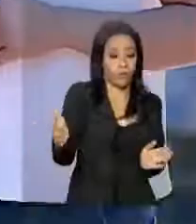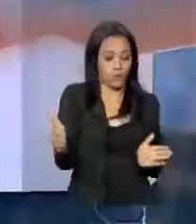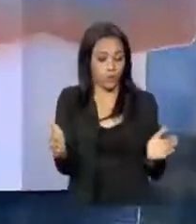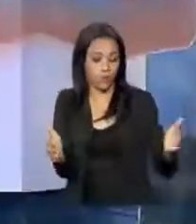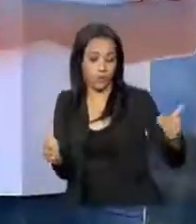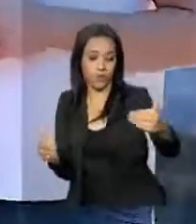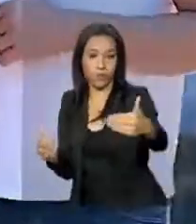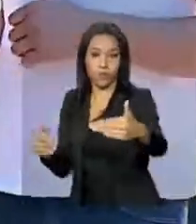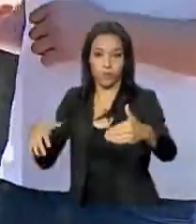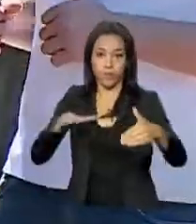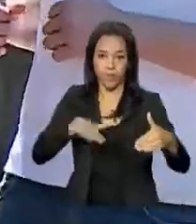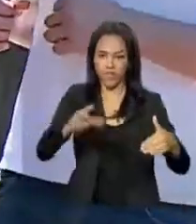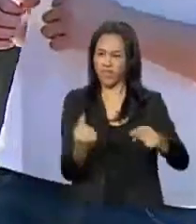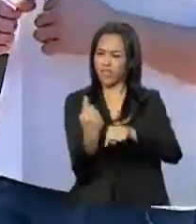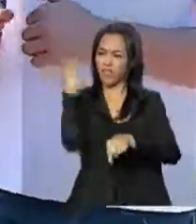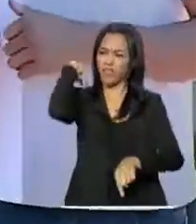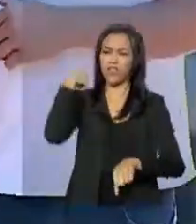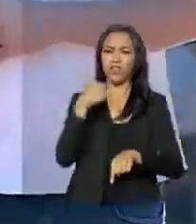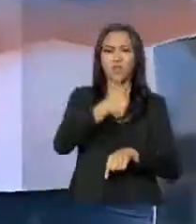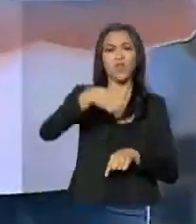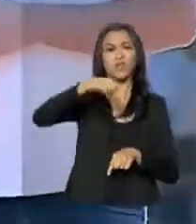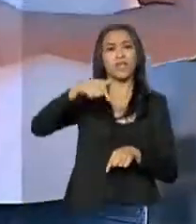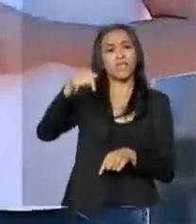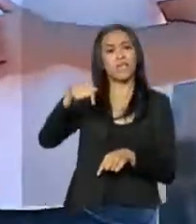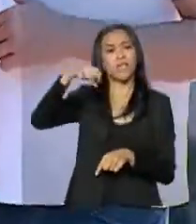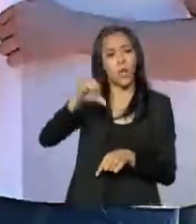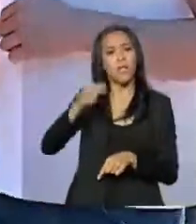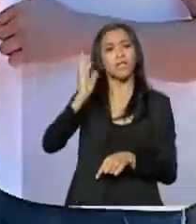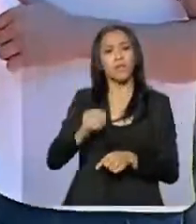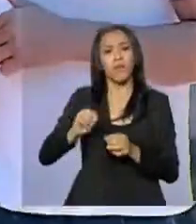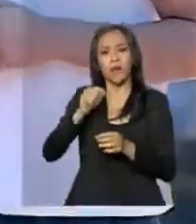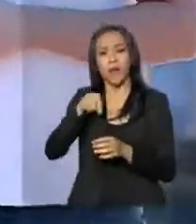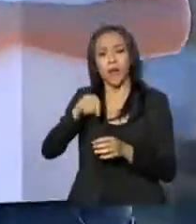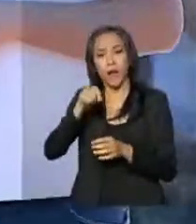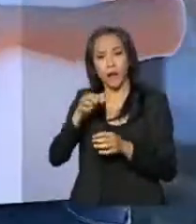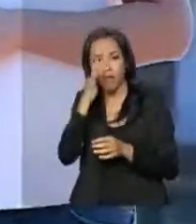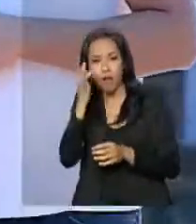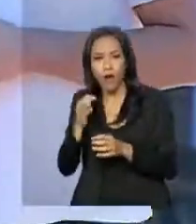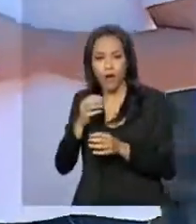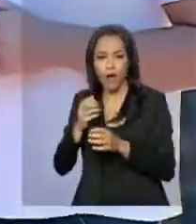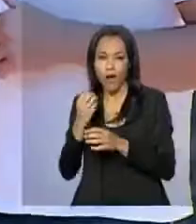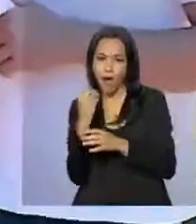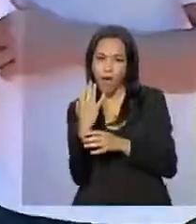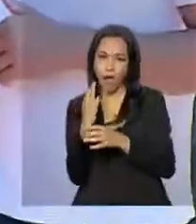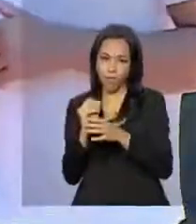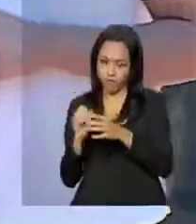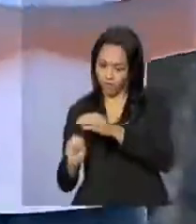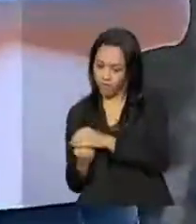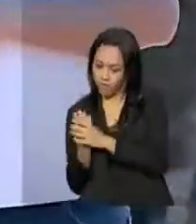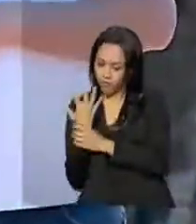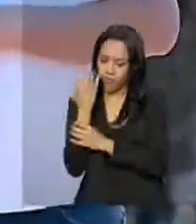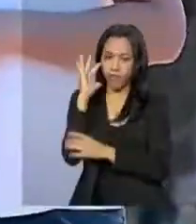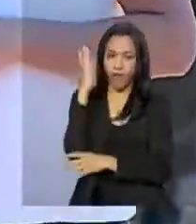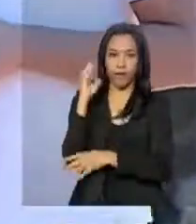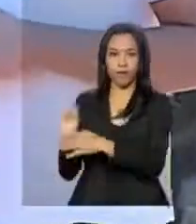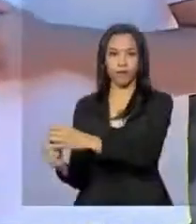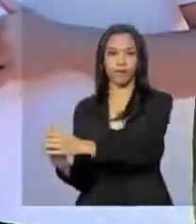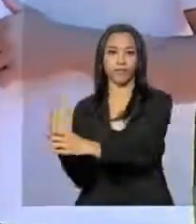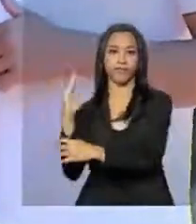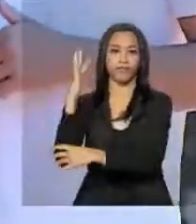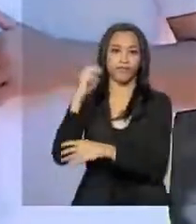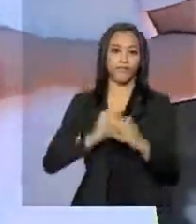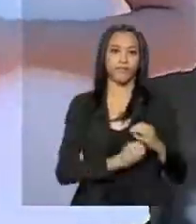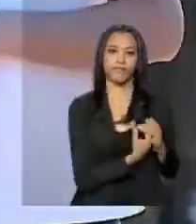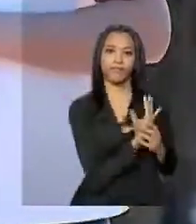Essa área, desde 79, foi sendo reflorestada, recomposta. E